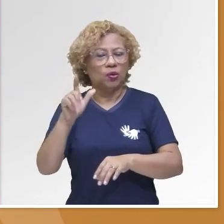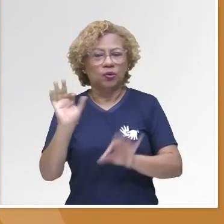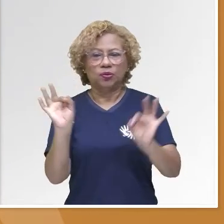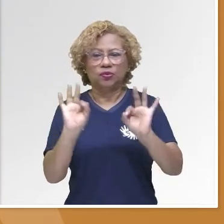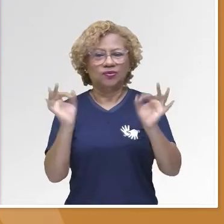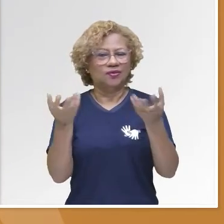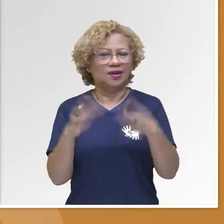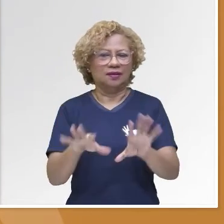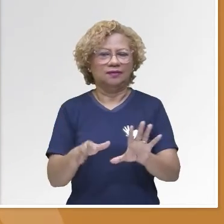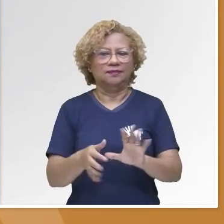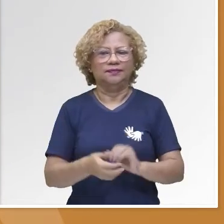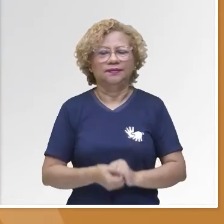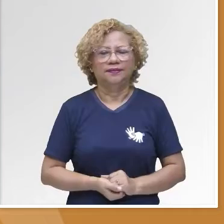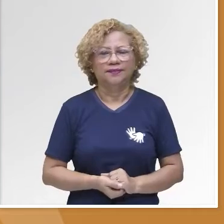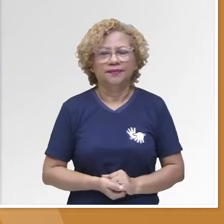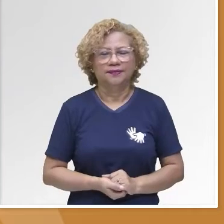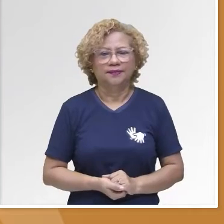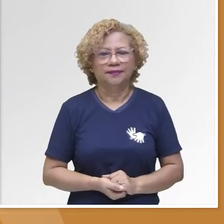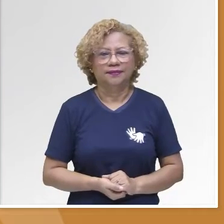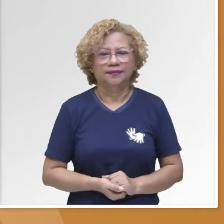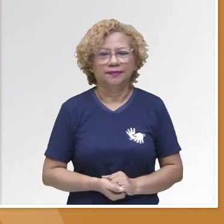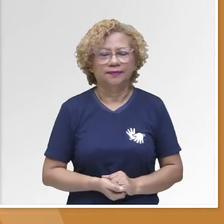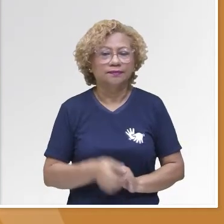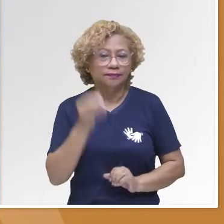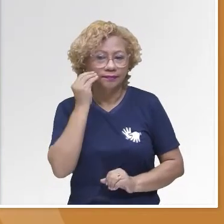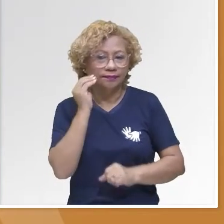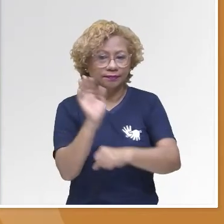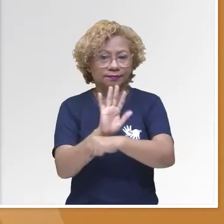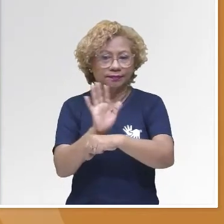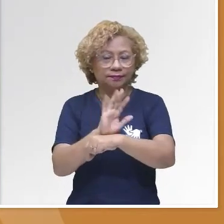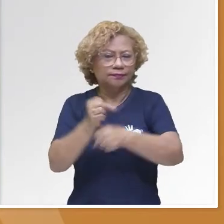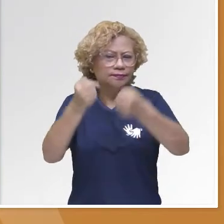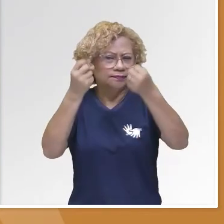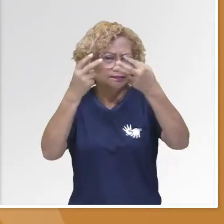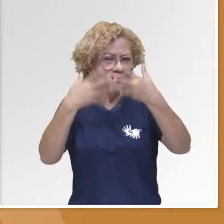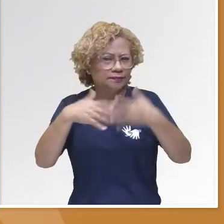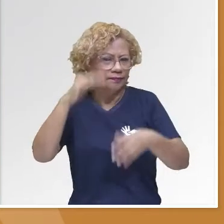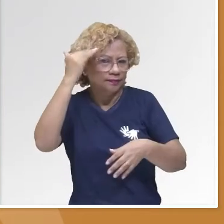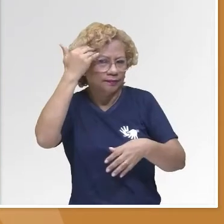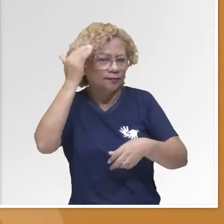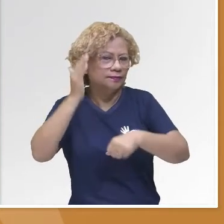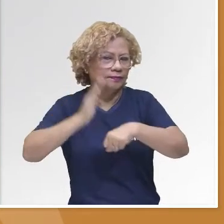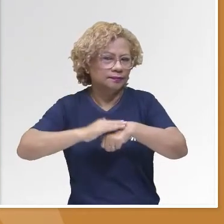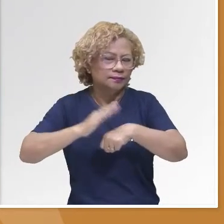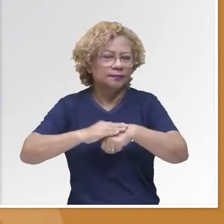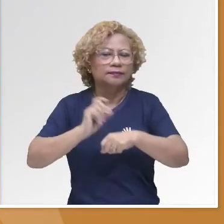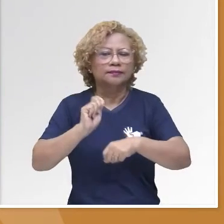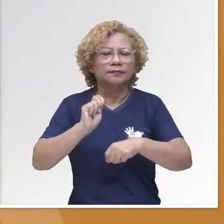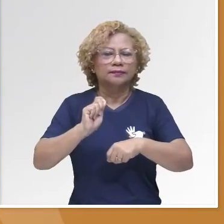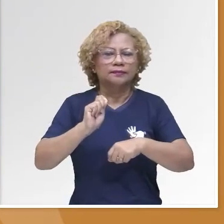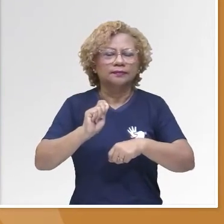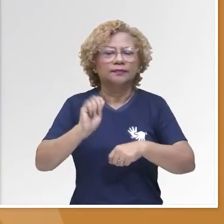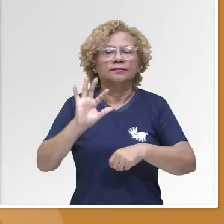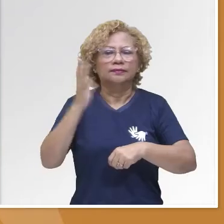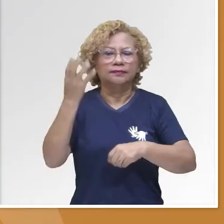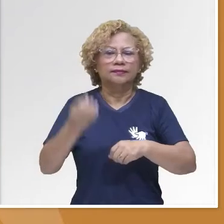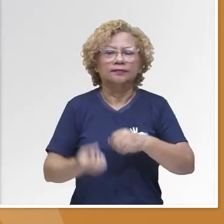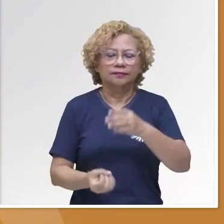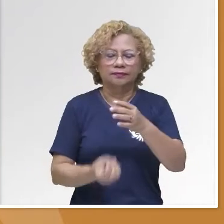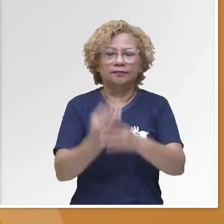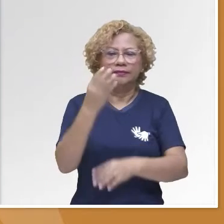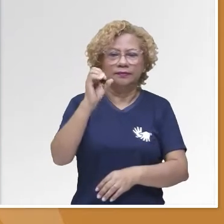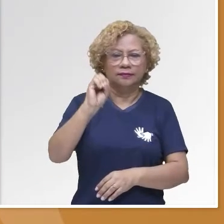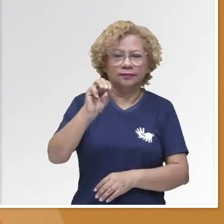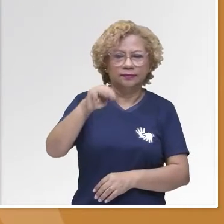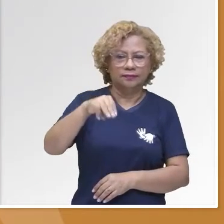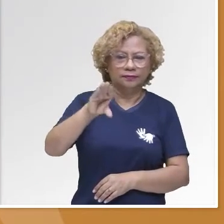não, tá? Nós vamos ver um vídeo agora que vai explicar um pouco mais para a gente como que ocorreu esse surgimento da Organização